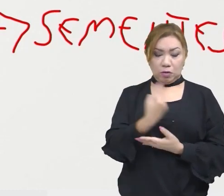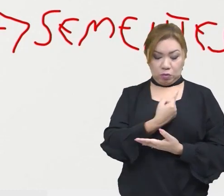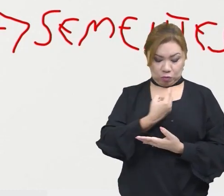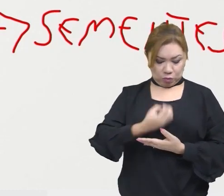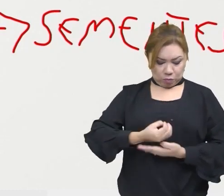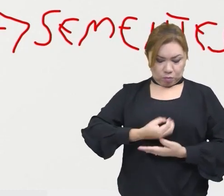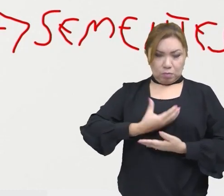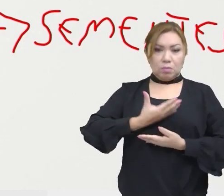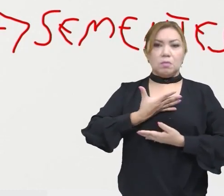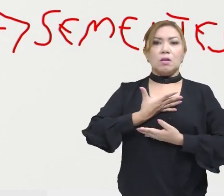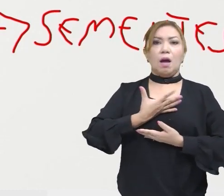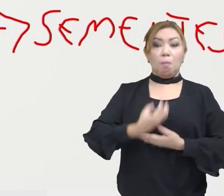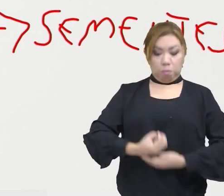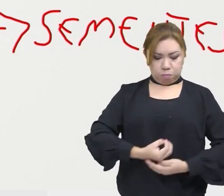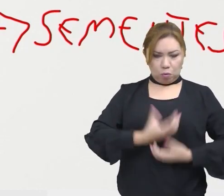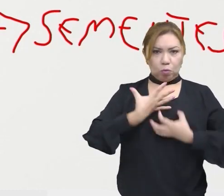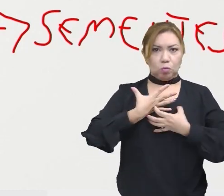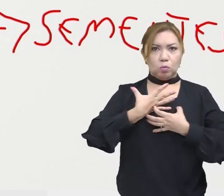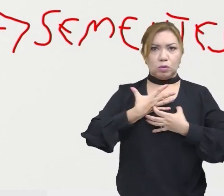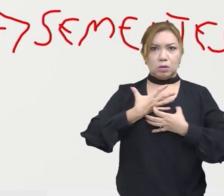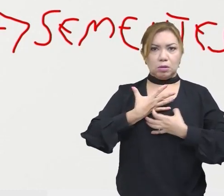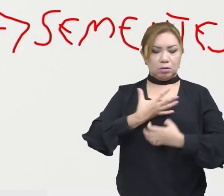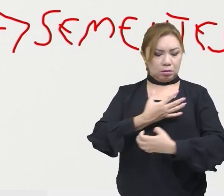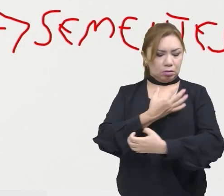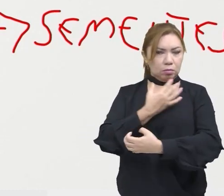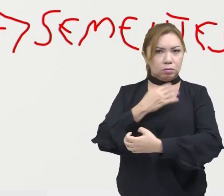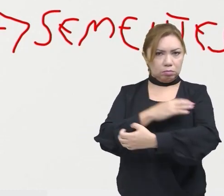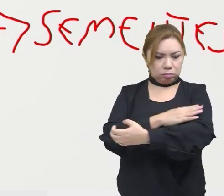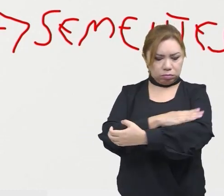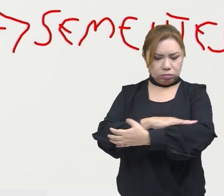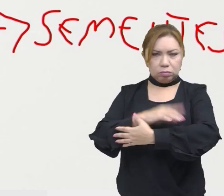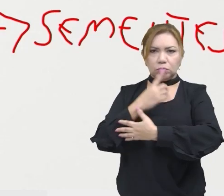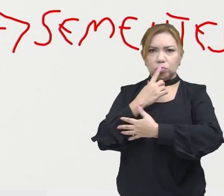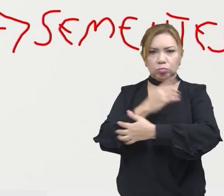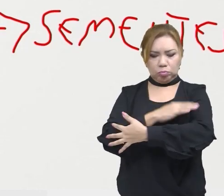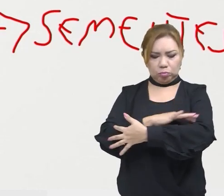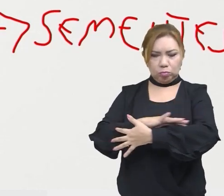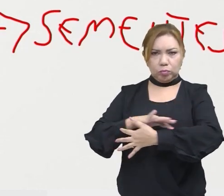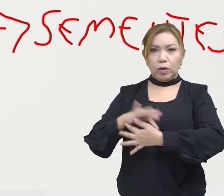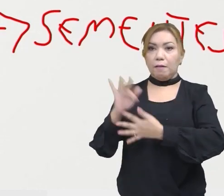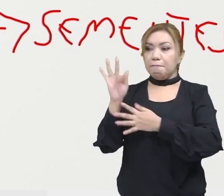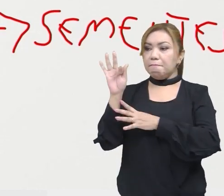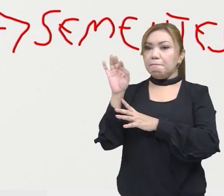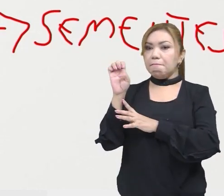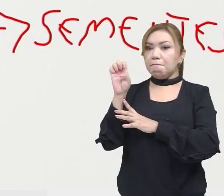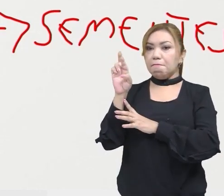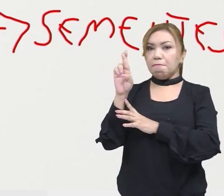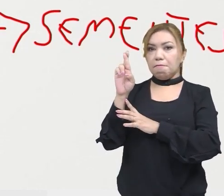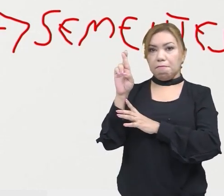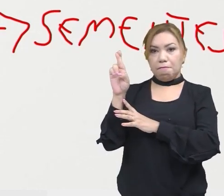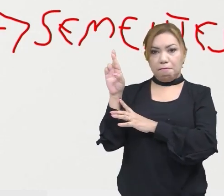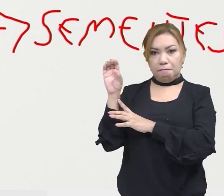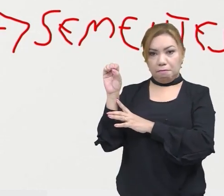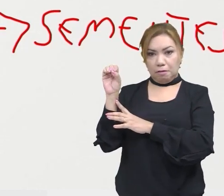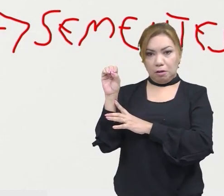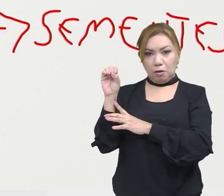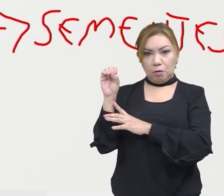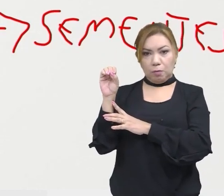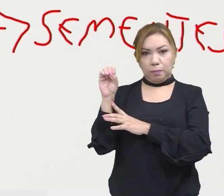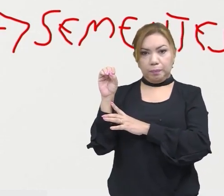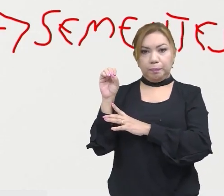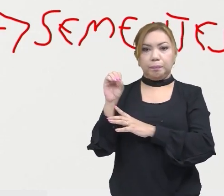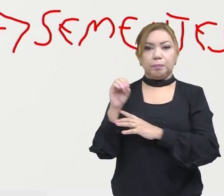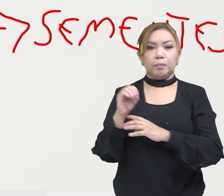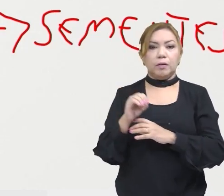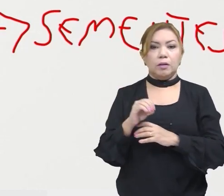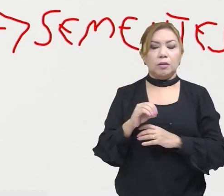de ferro. Elas são consumidas muito por aves também. As aves, elas gostam muito das sementes por conta